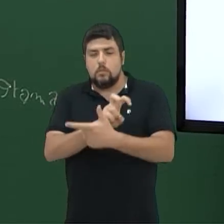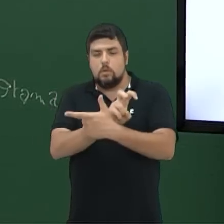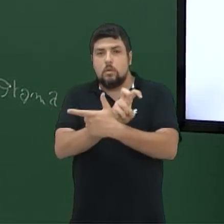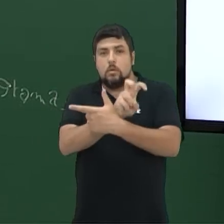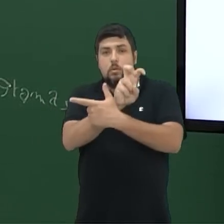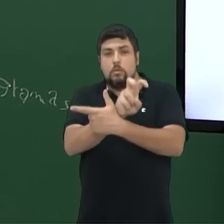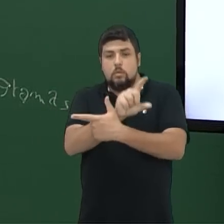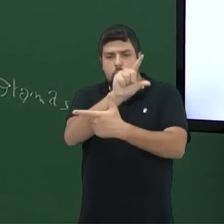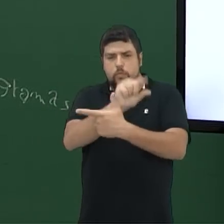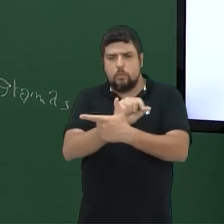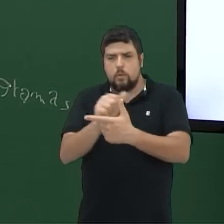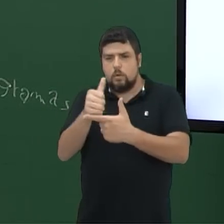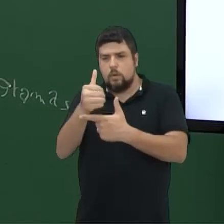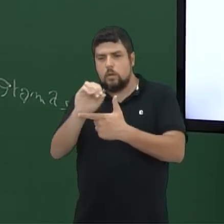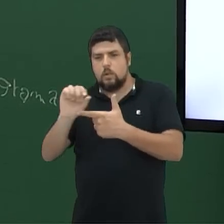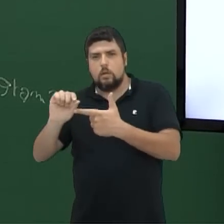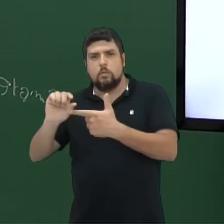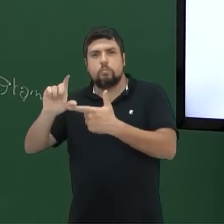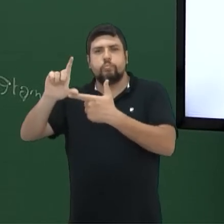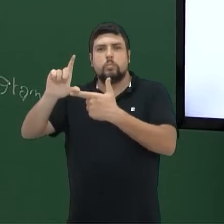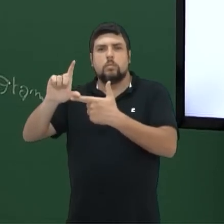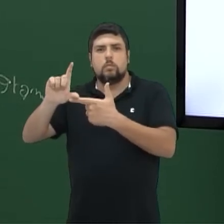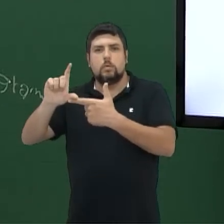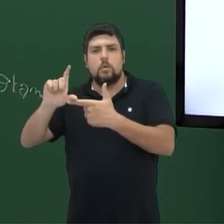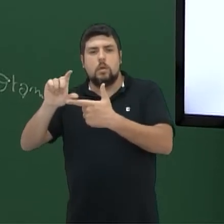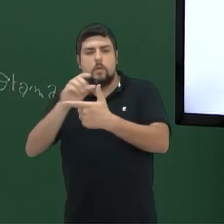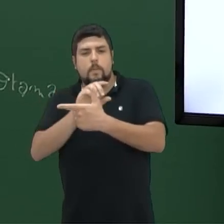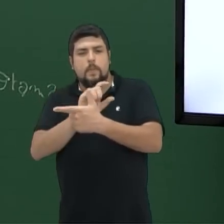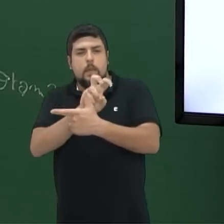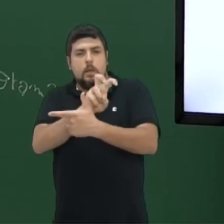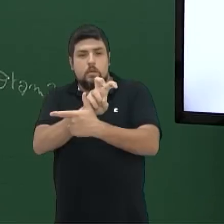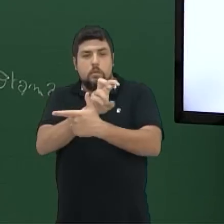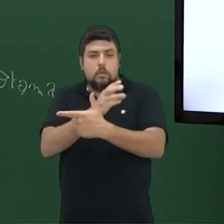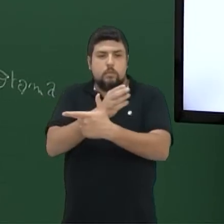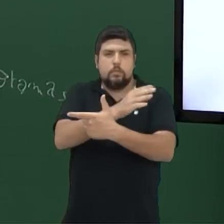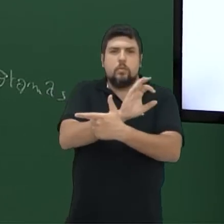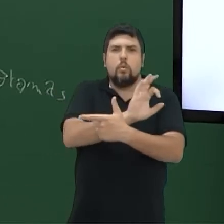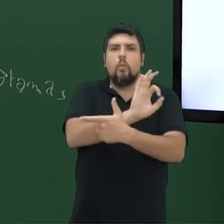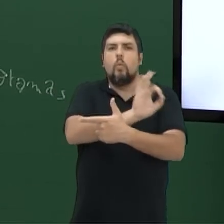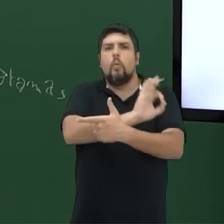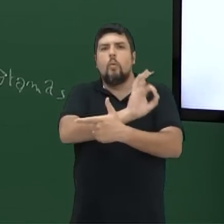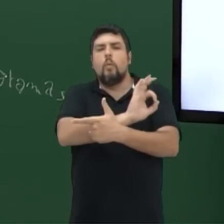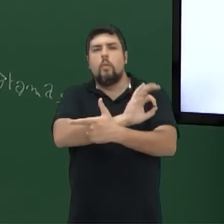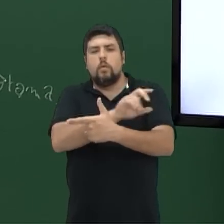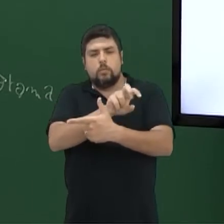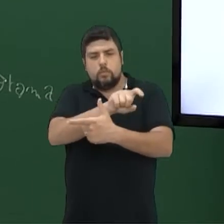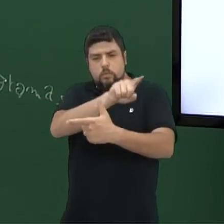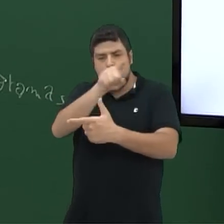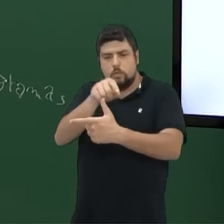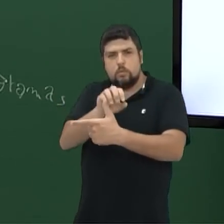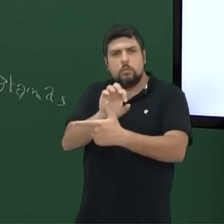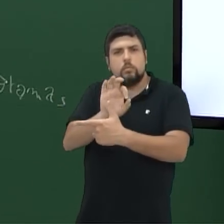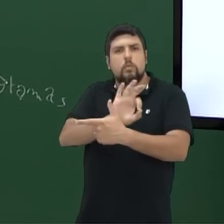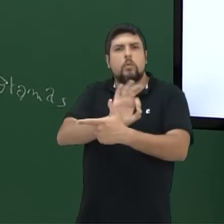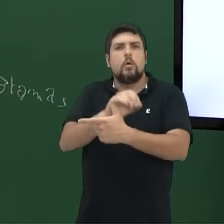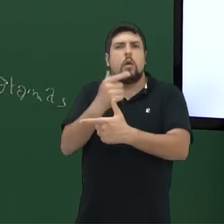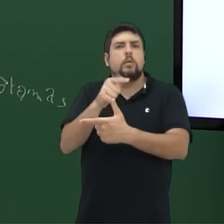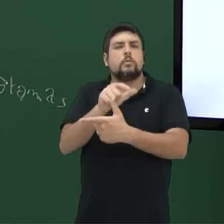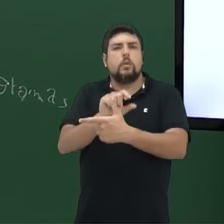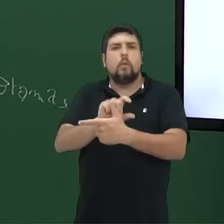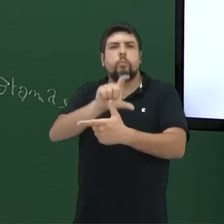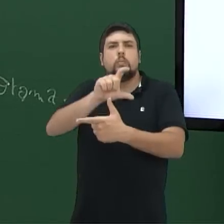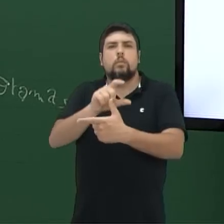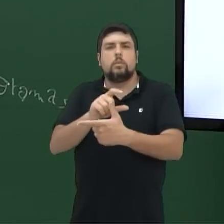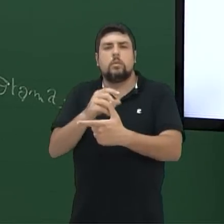nenhuma unidade na direita, para a gente continuar trabalhando a divisão, pegando valores maiores, a gente vai ter que colocar